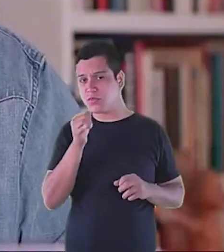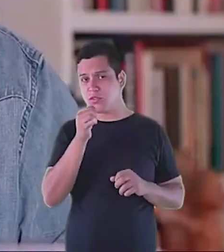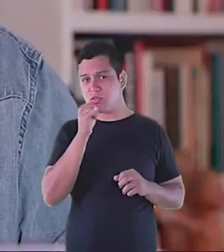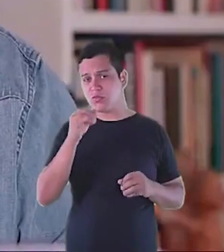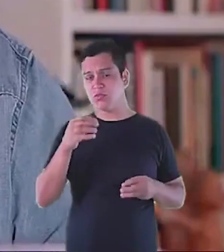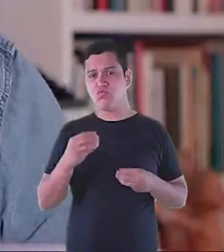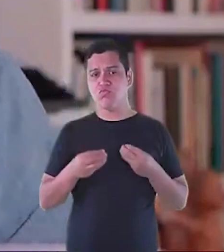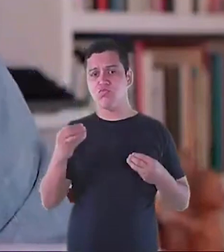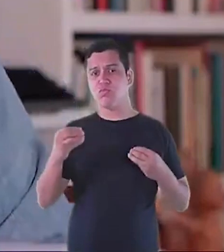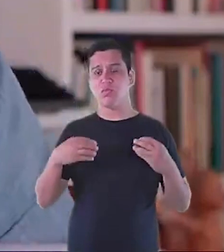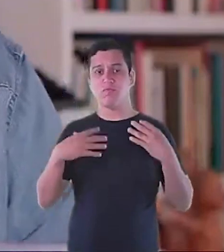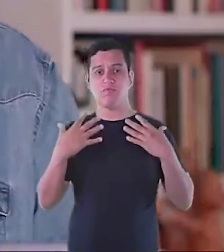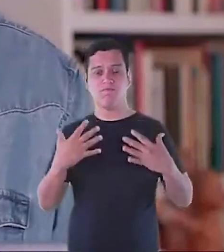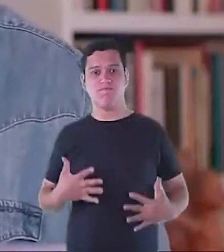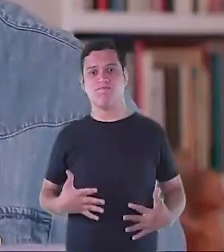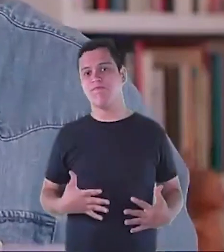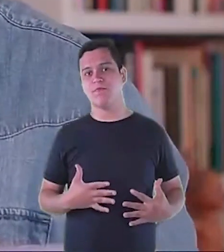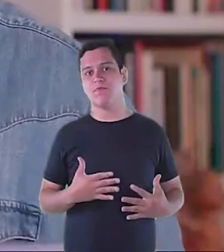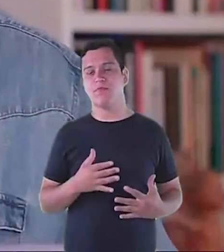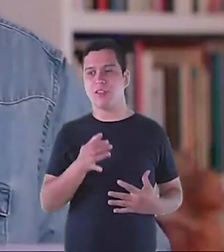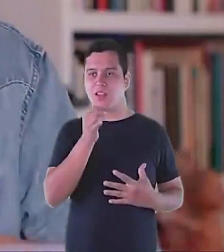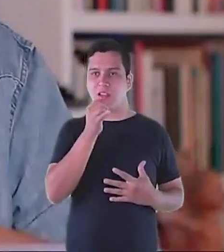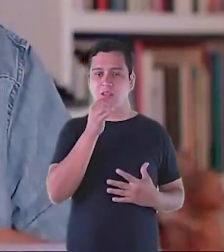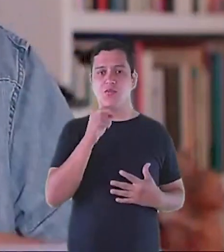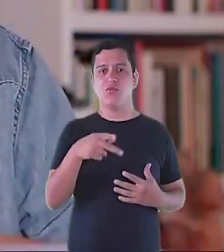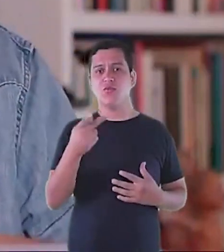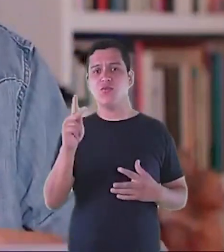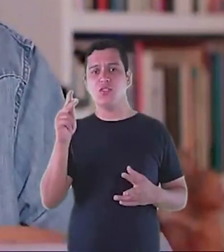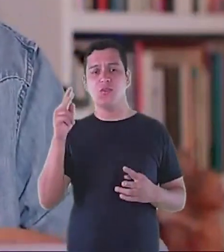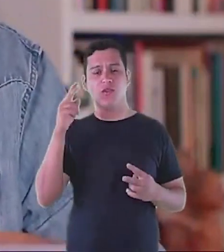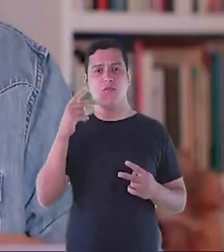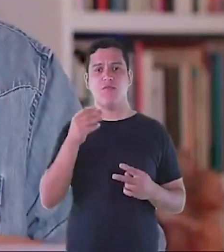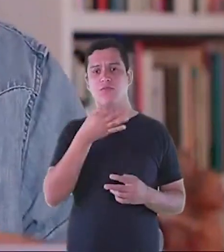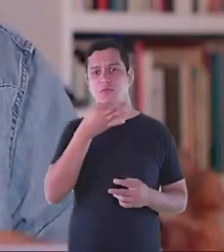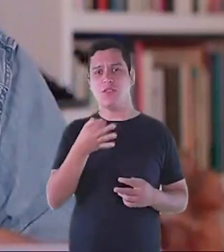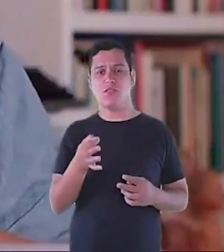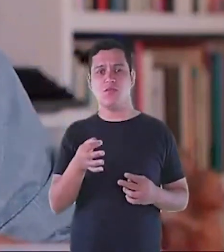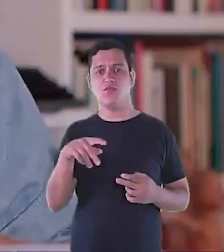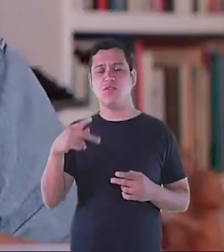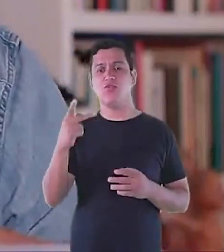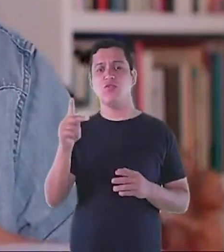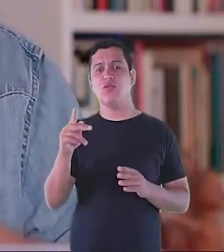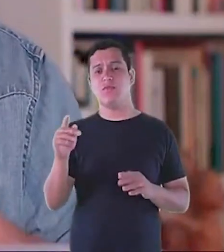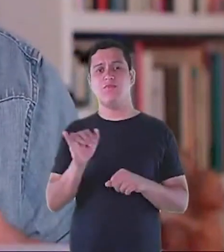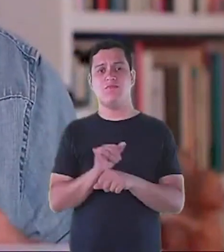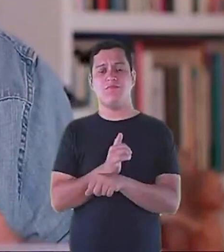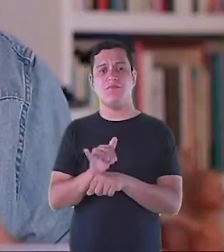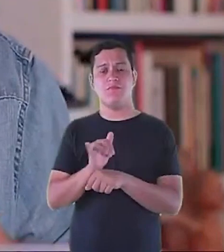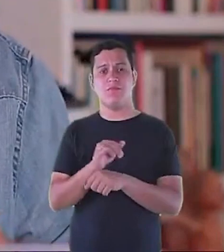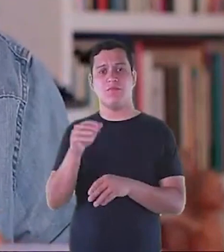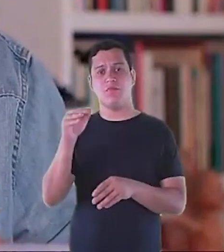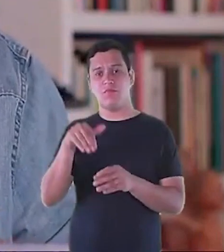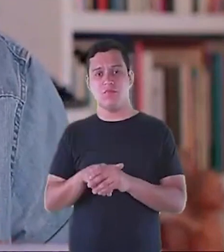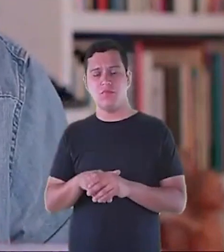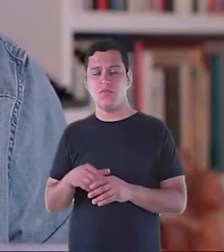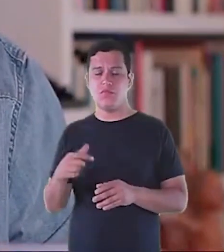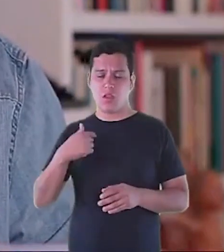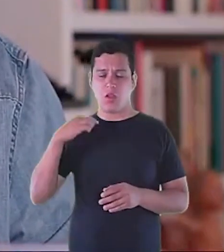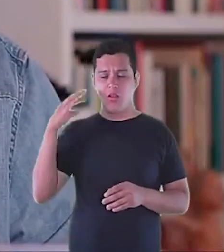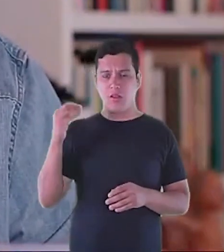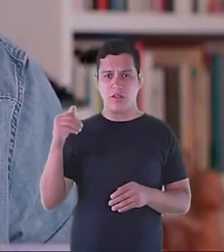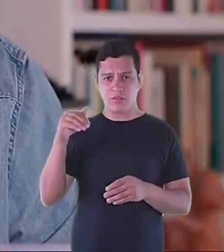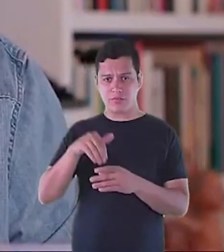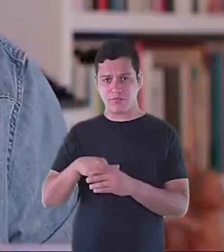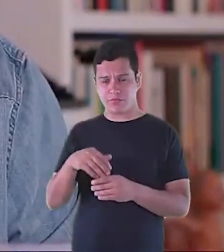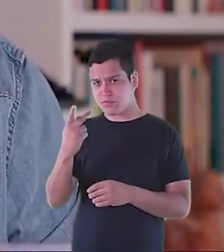Eu sei que você criou um estilo próprio e dentro desse estilo uma disciplina. A minha pergunta é